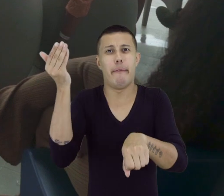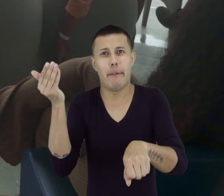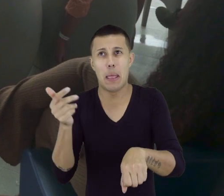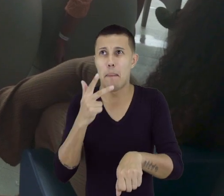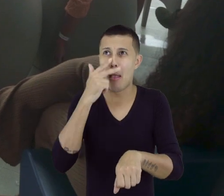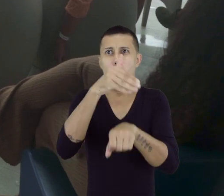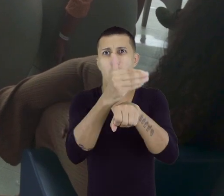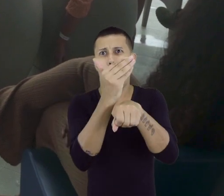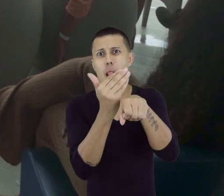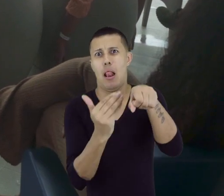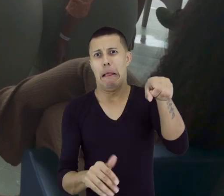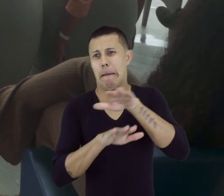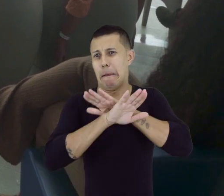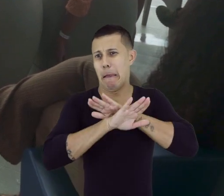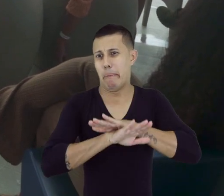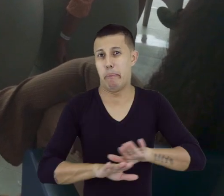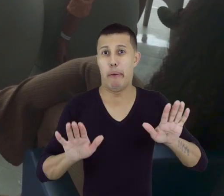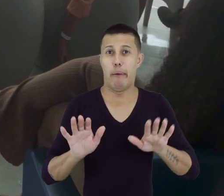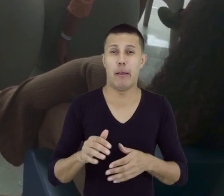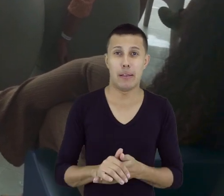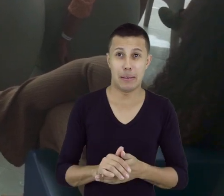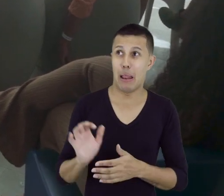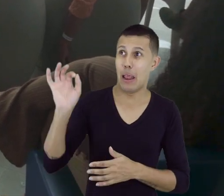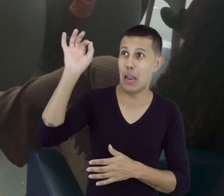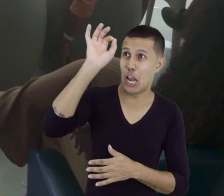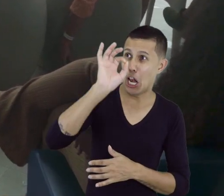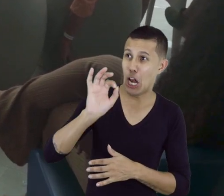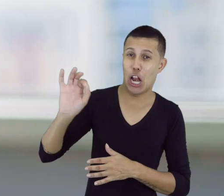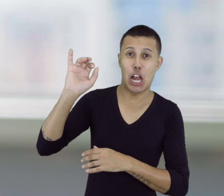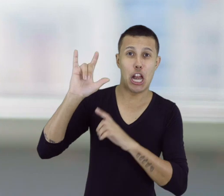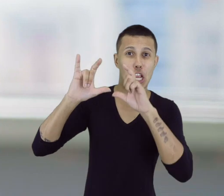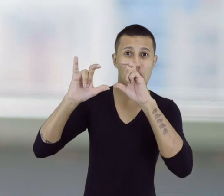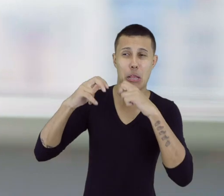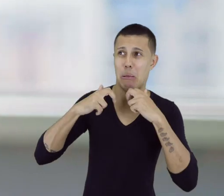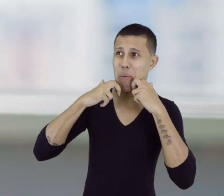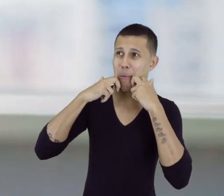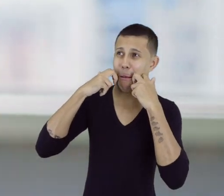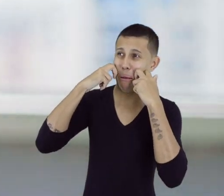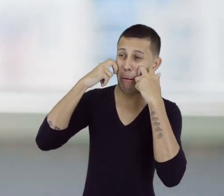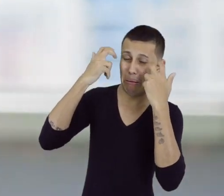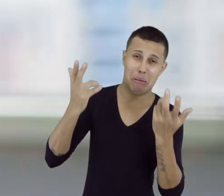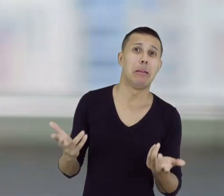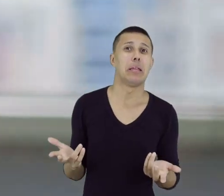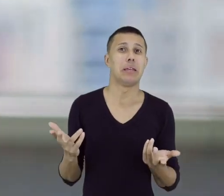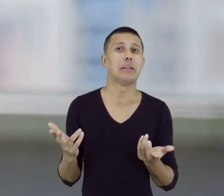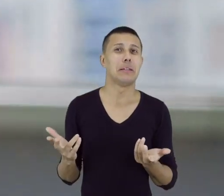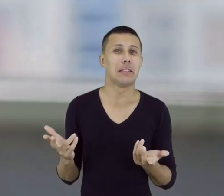eu achei que a viagem já teria terminado ali, o stories da partida ainda estava no ar. Então, foi um grande constrangimento.